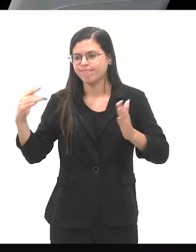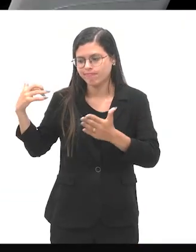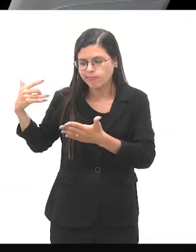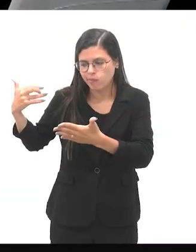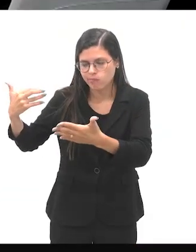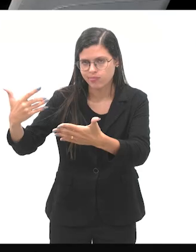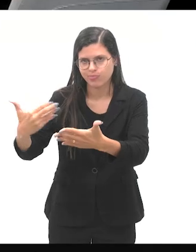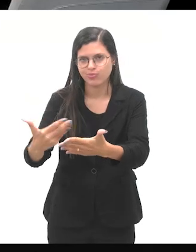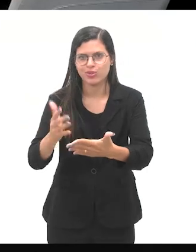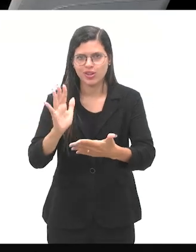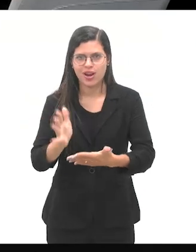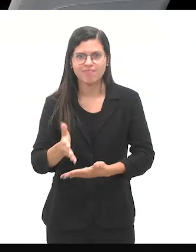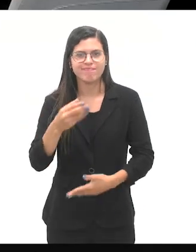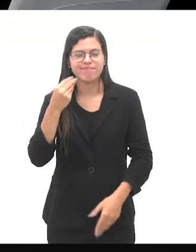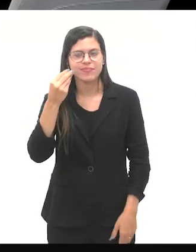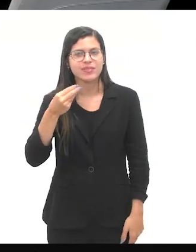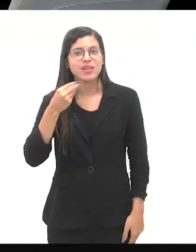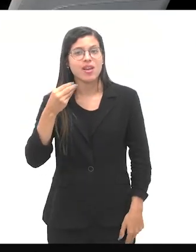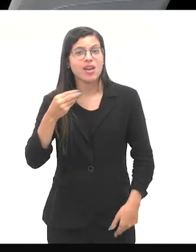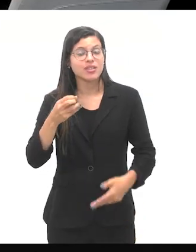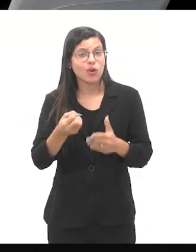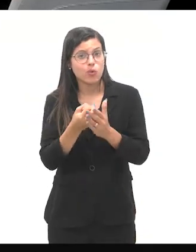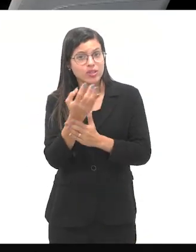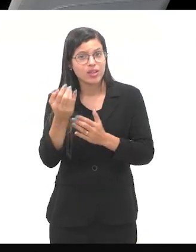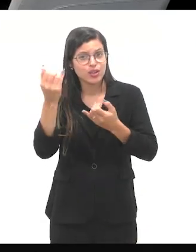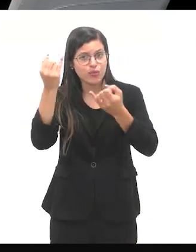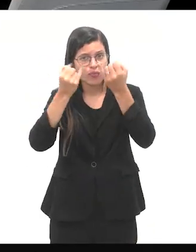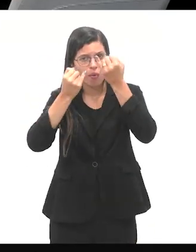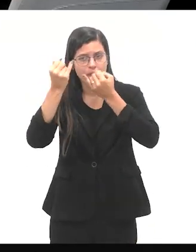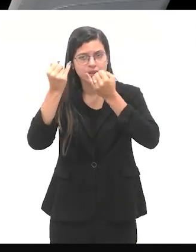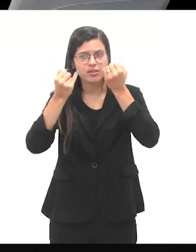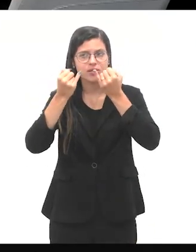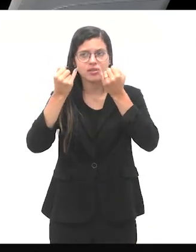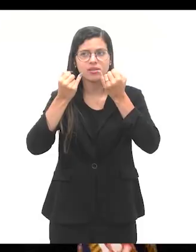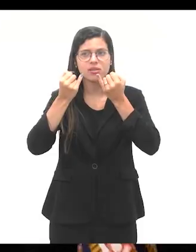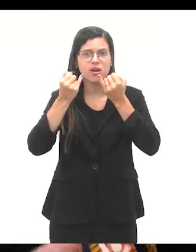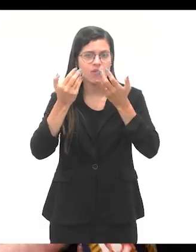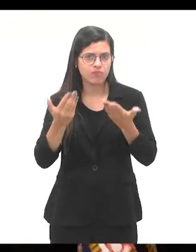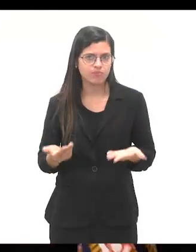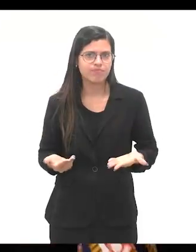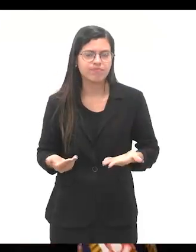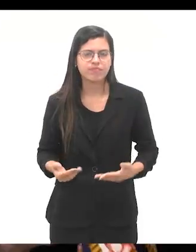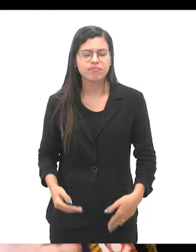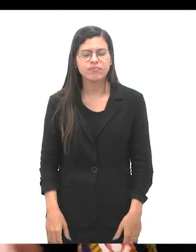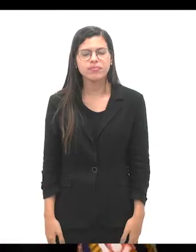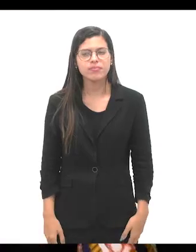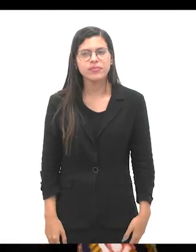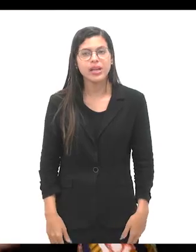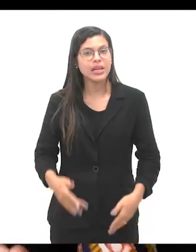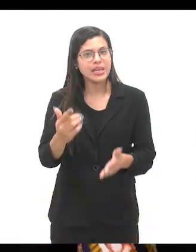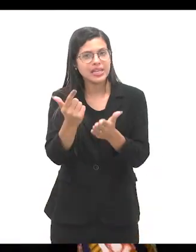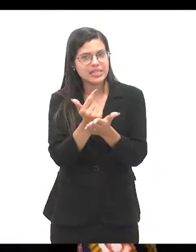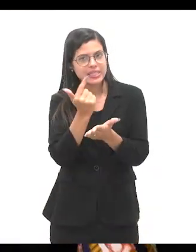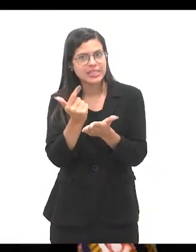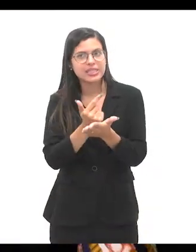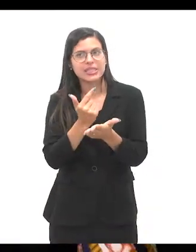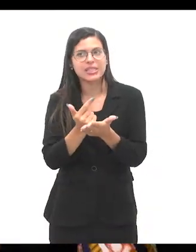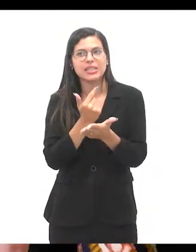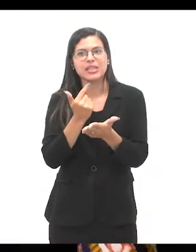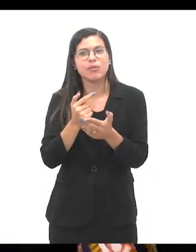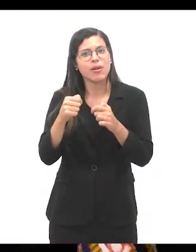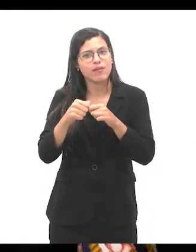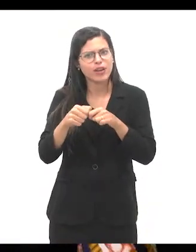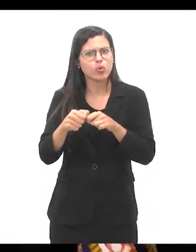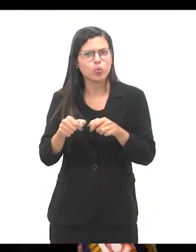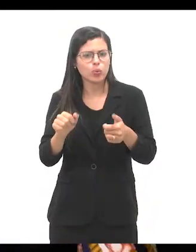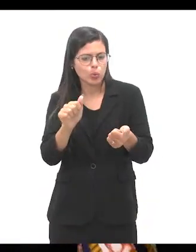né? Então, a quantidade de informação, né, o aporte de informação, né, então, quer dizer, esse livro realmente é